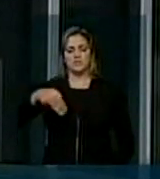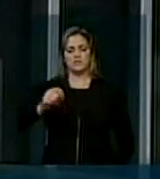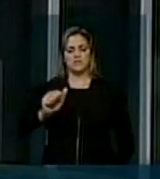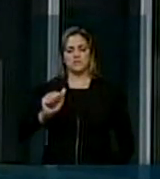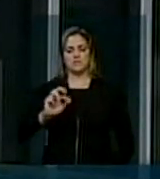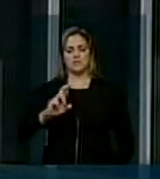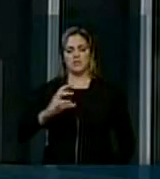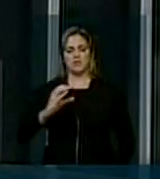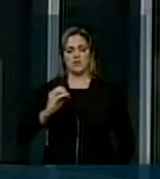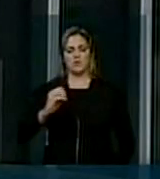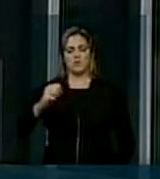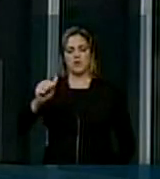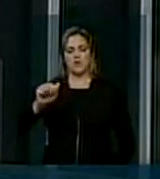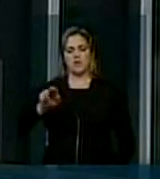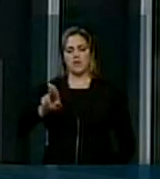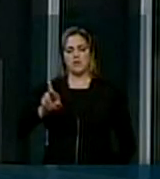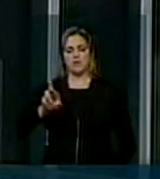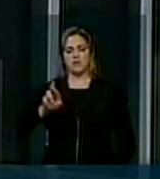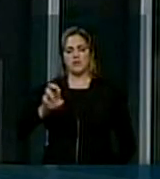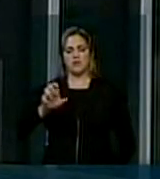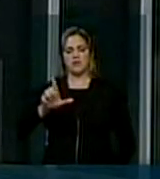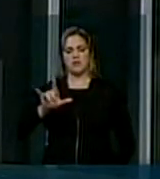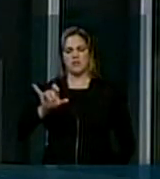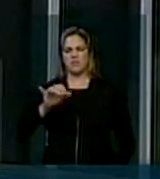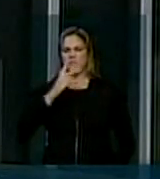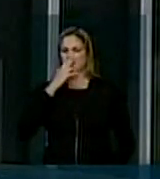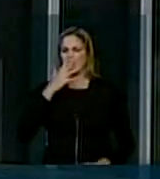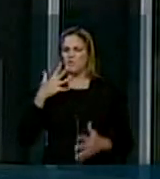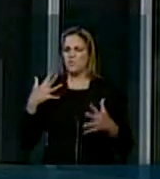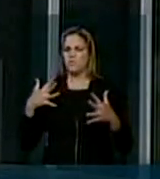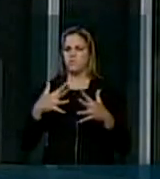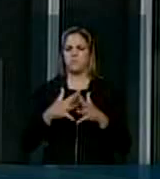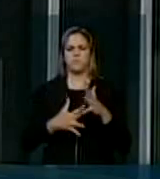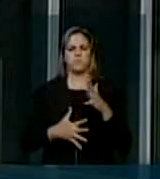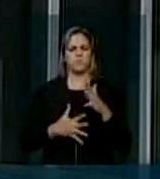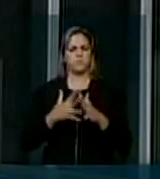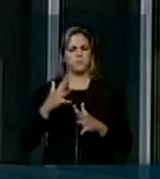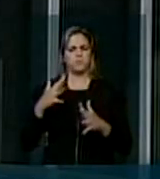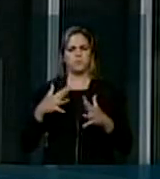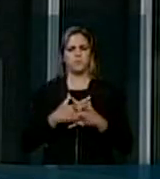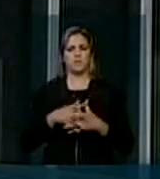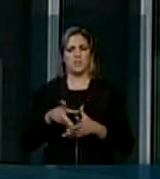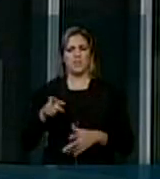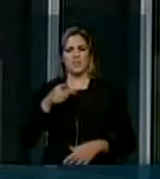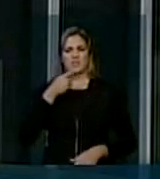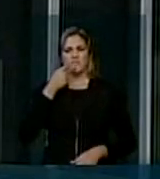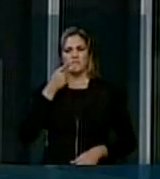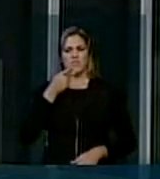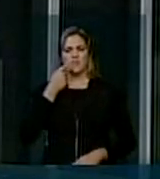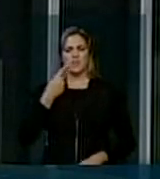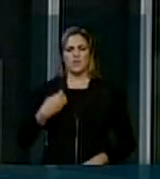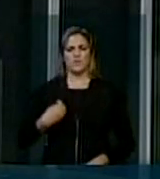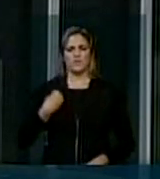equivocou-se. Ele abre os seus argumentos falando da presença do crucifixo